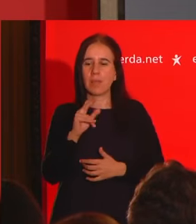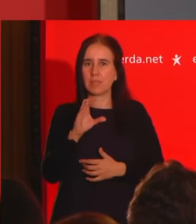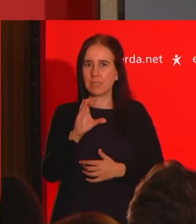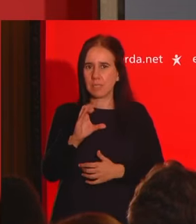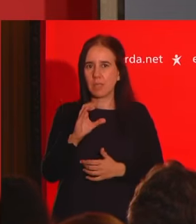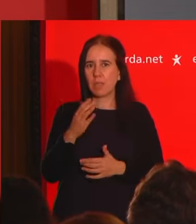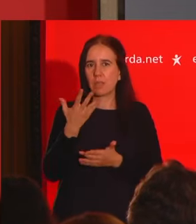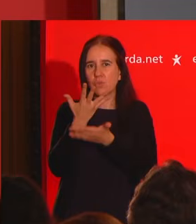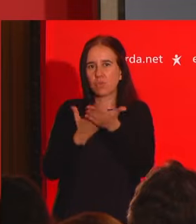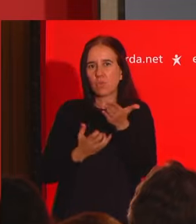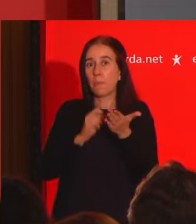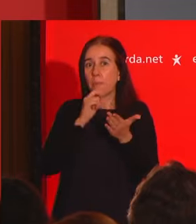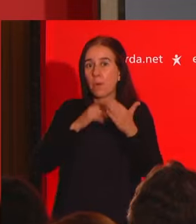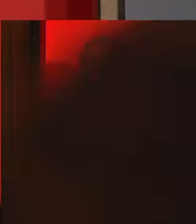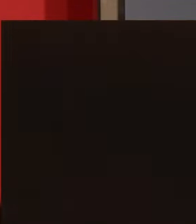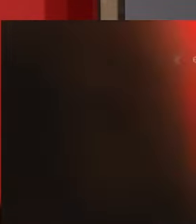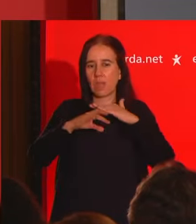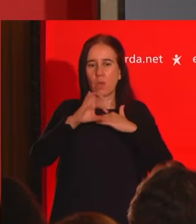que pode chegar até